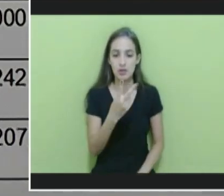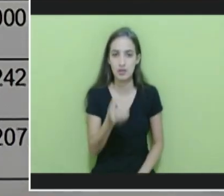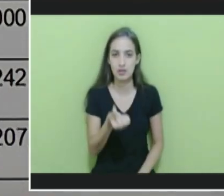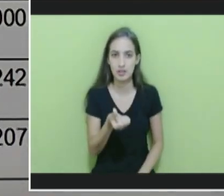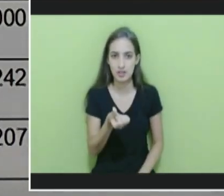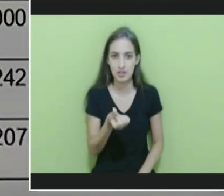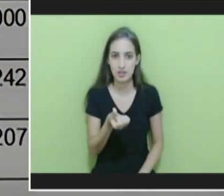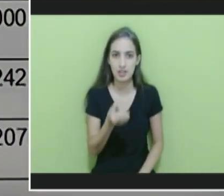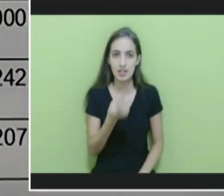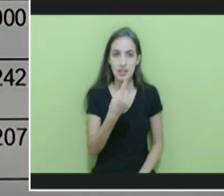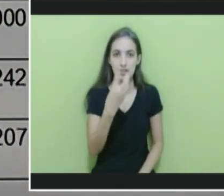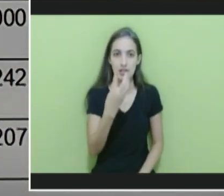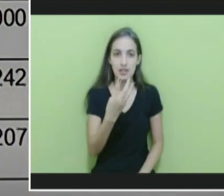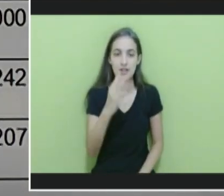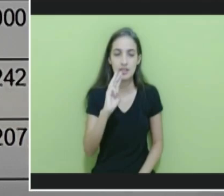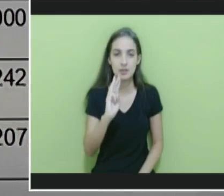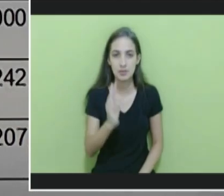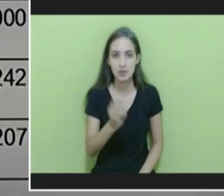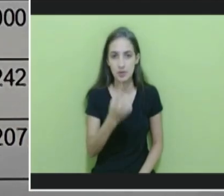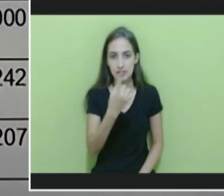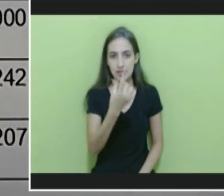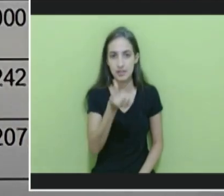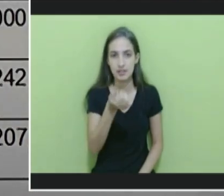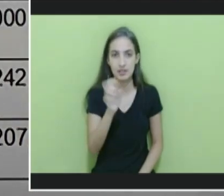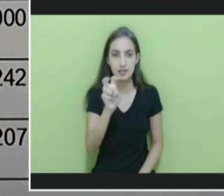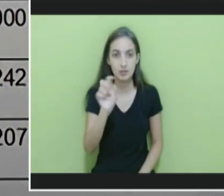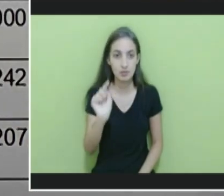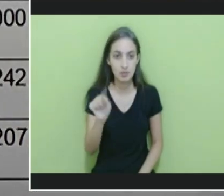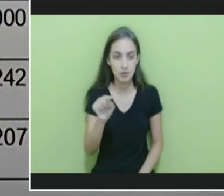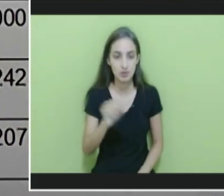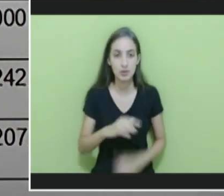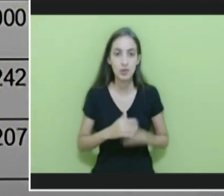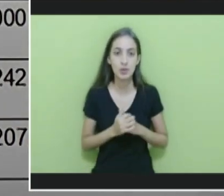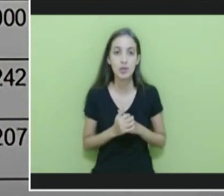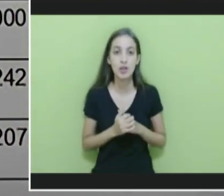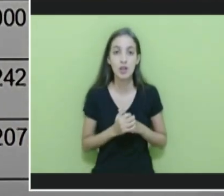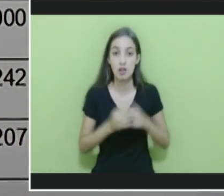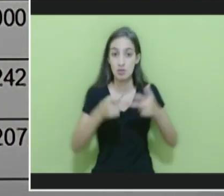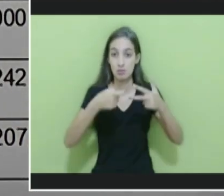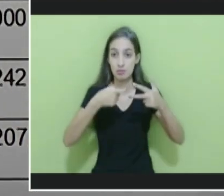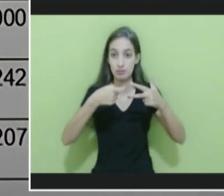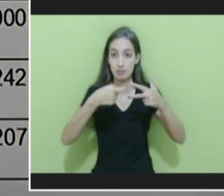13.165.092,98 reais. Para o Poder Executivo,